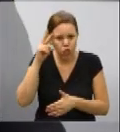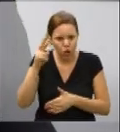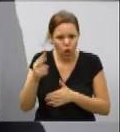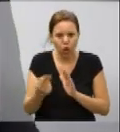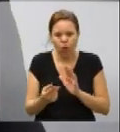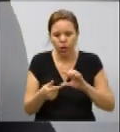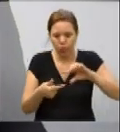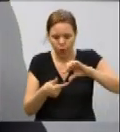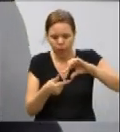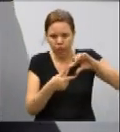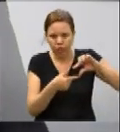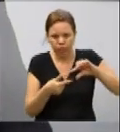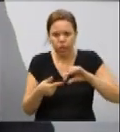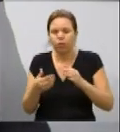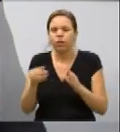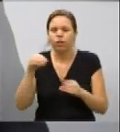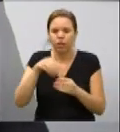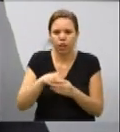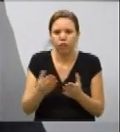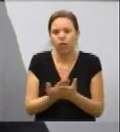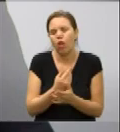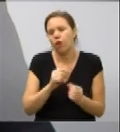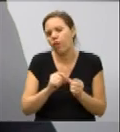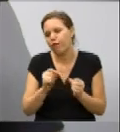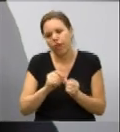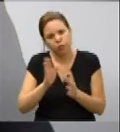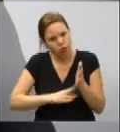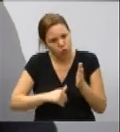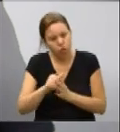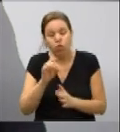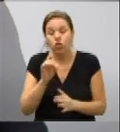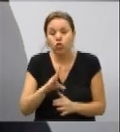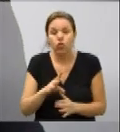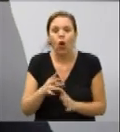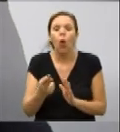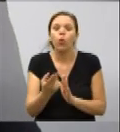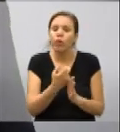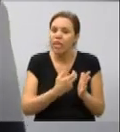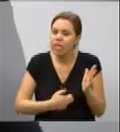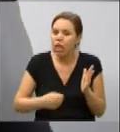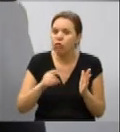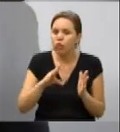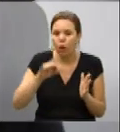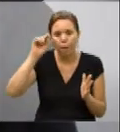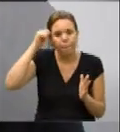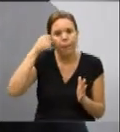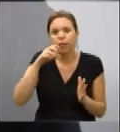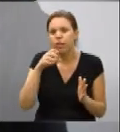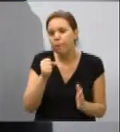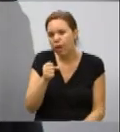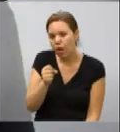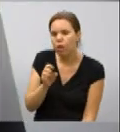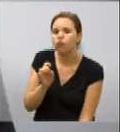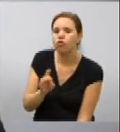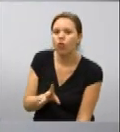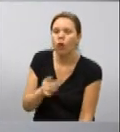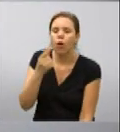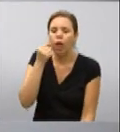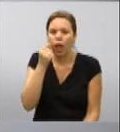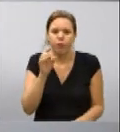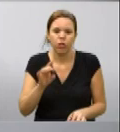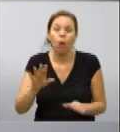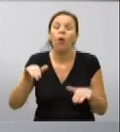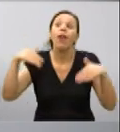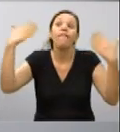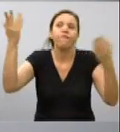Nas editoras que eu trabalho eu não faço pintura, eu faço desenho em preto e branco, ou às vezes só o lápis. E lá fora, qual